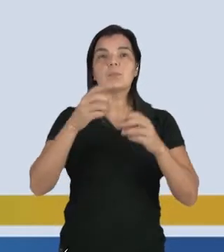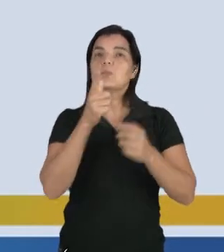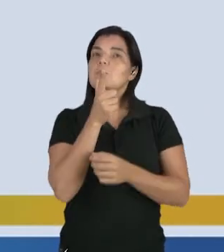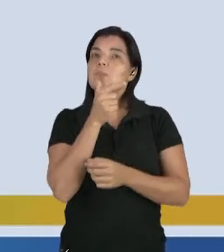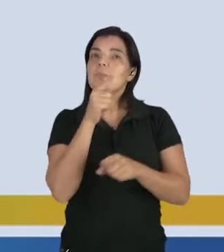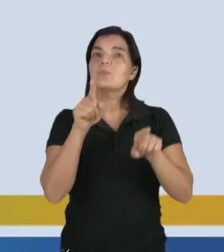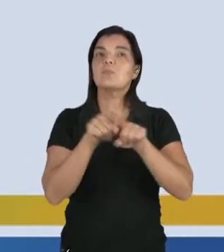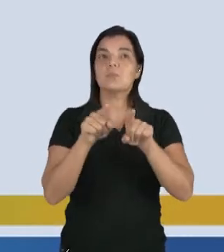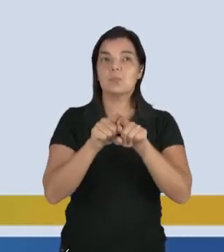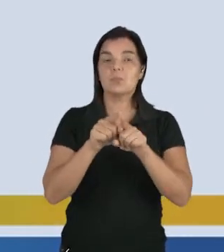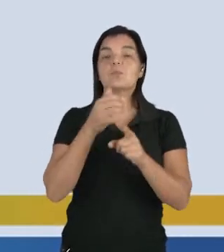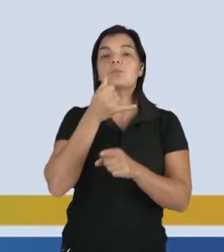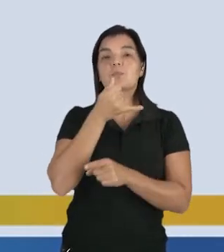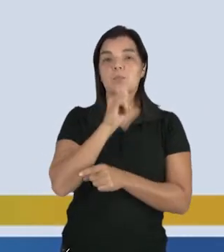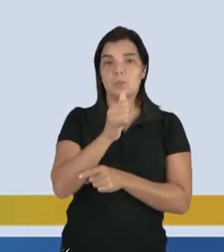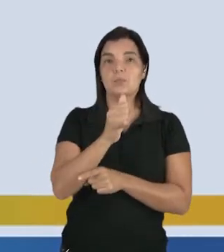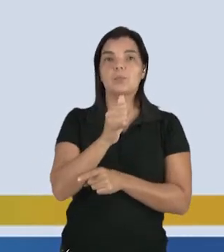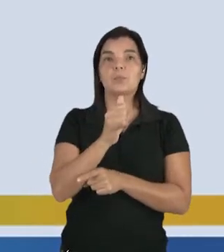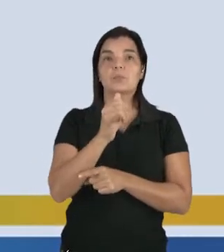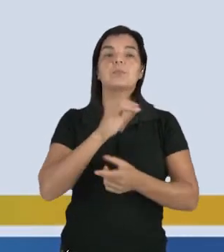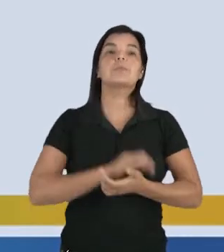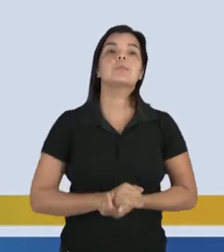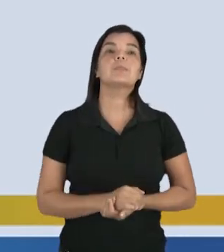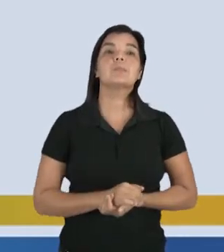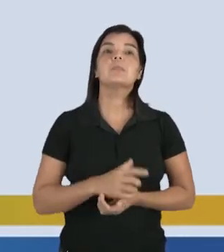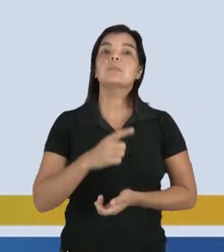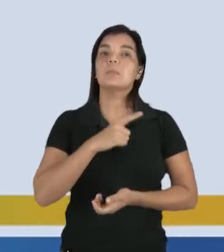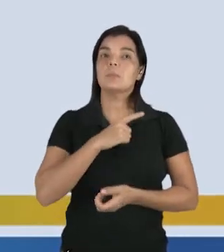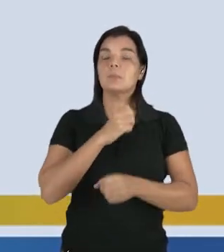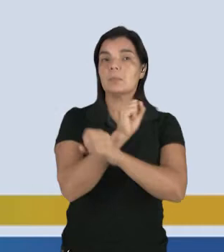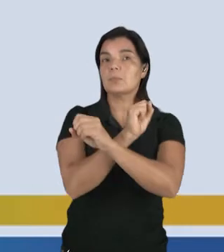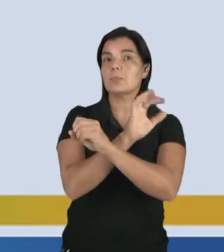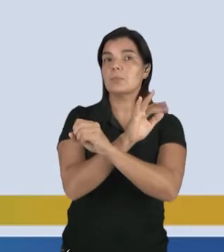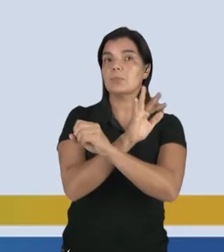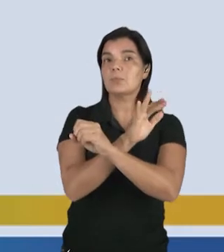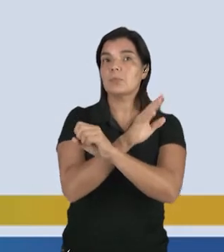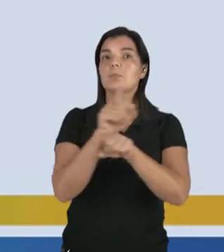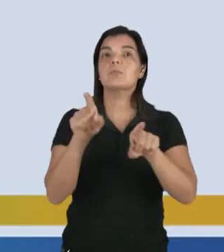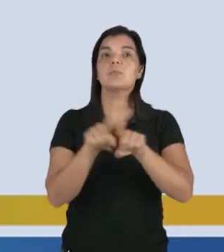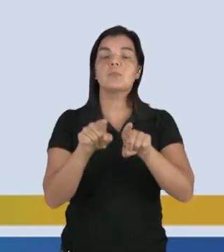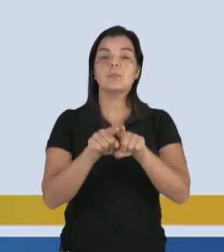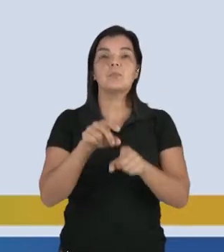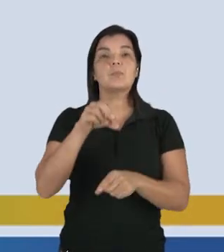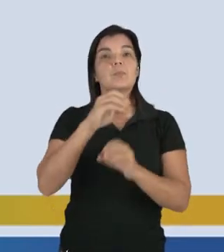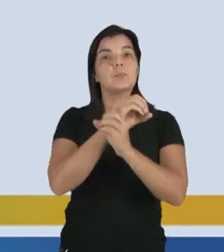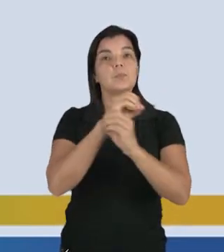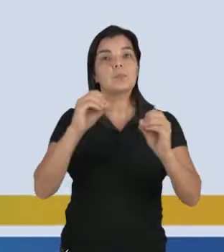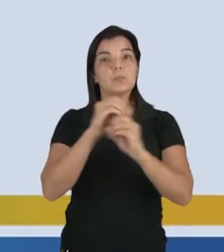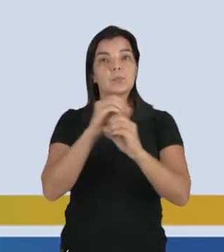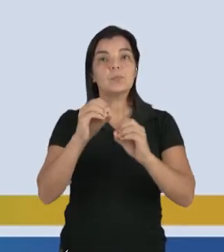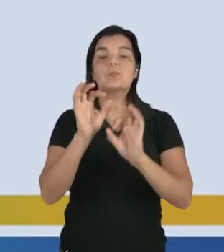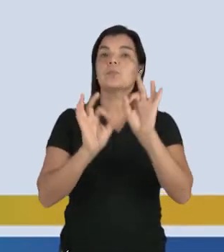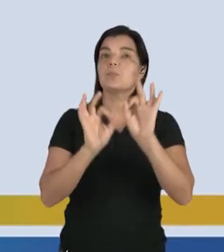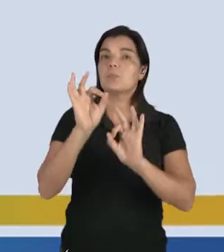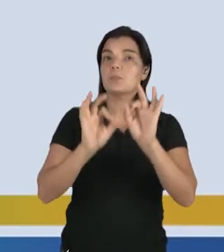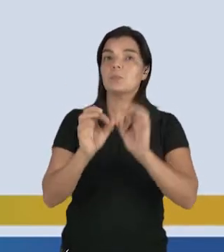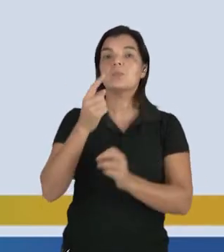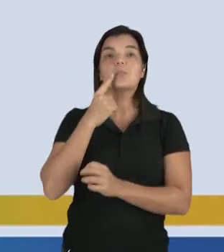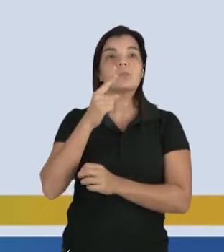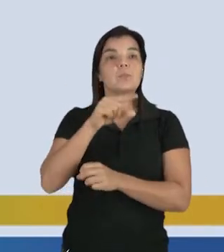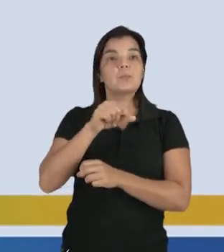meio aquoso, ou seja, conduzem corrente elétrica e reagem com os ácidos através da reação